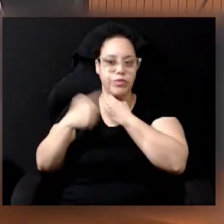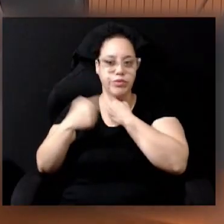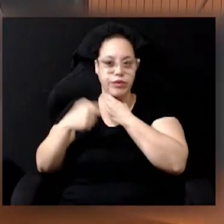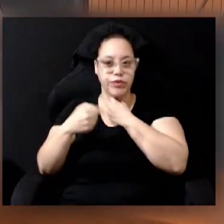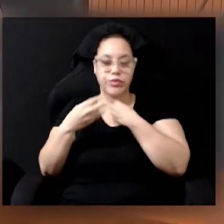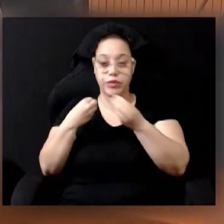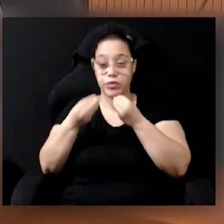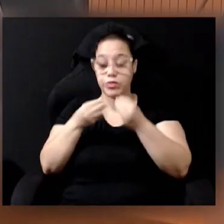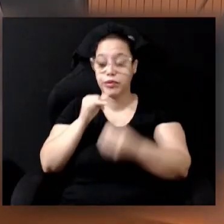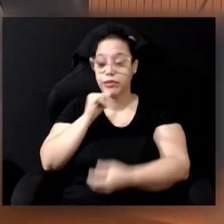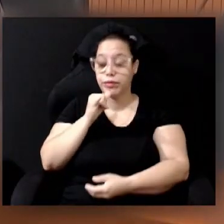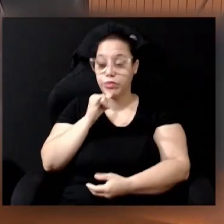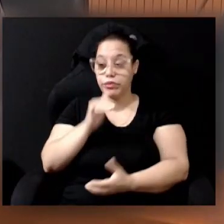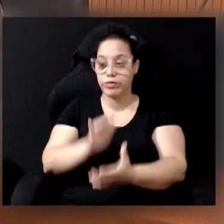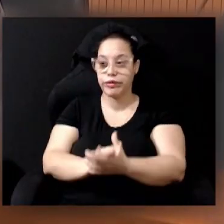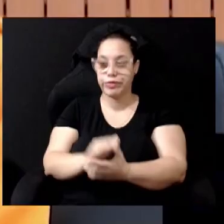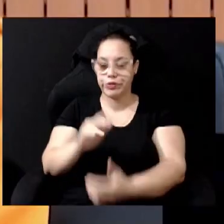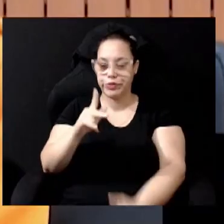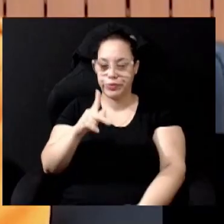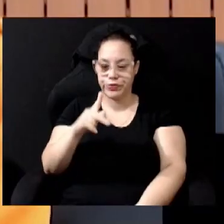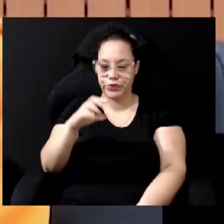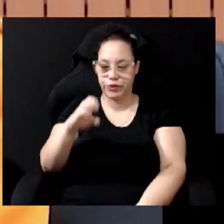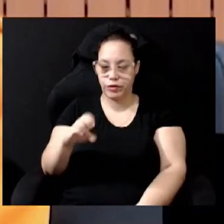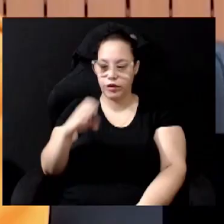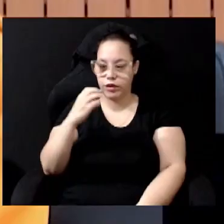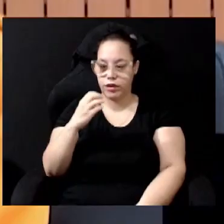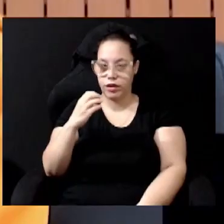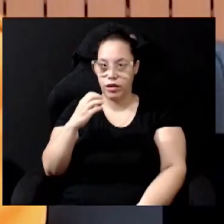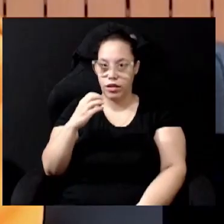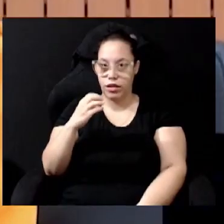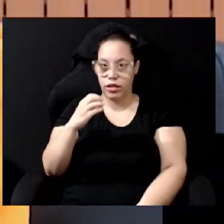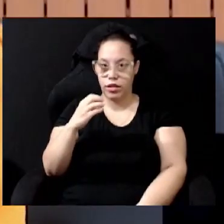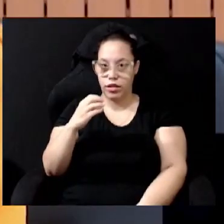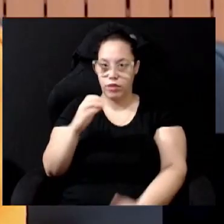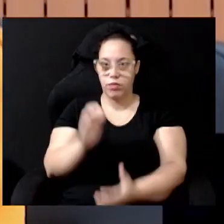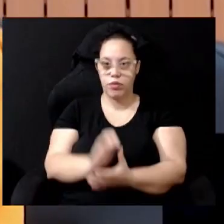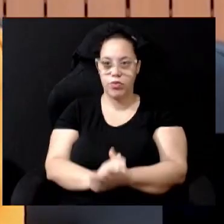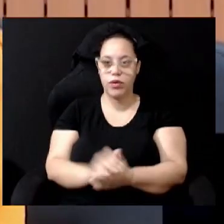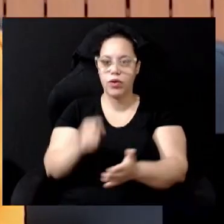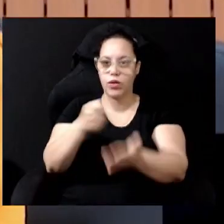exemplo, a PEC das domésticas. A gente teve que lutar aqui